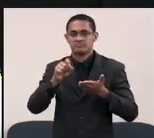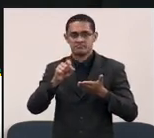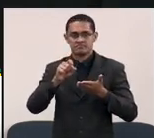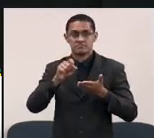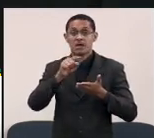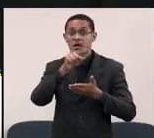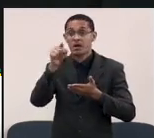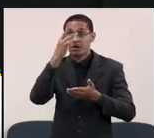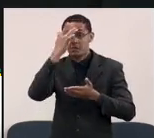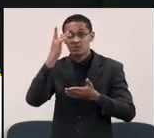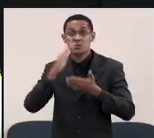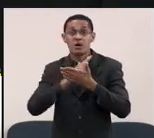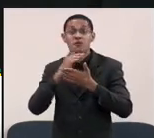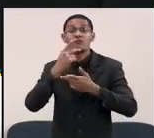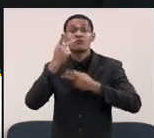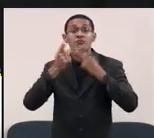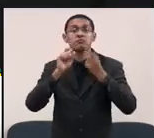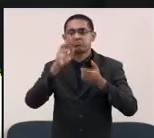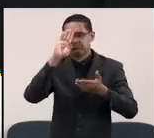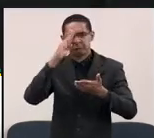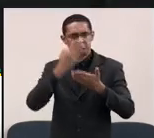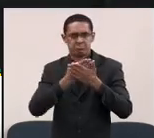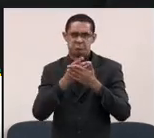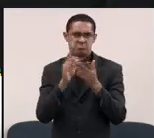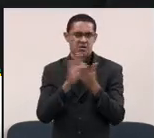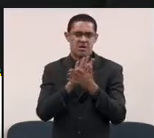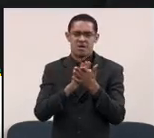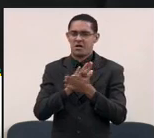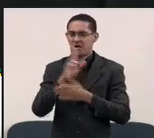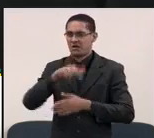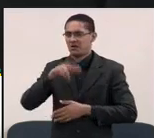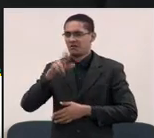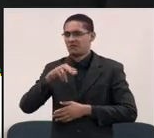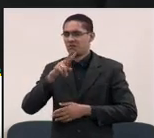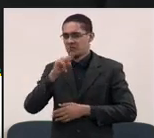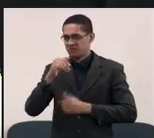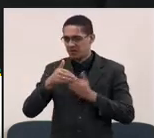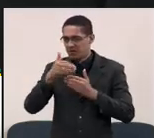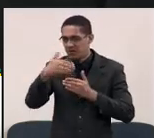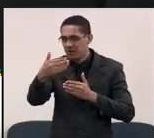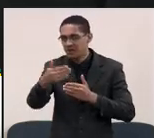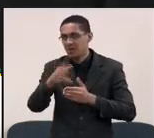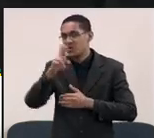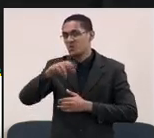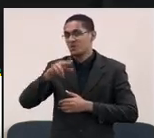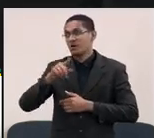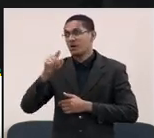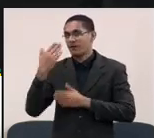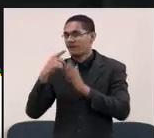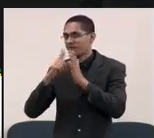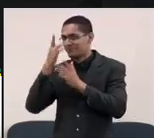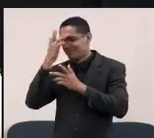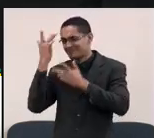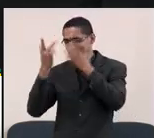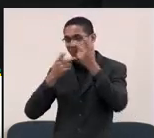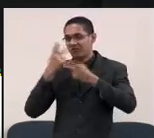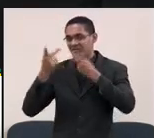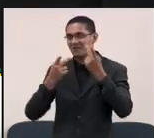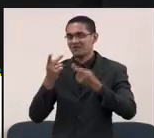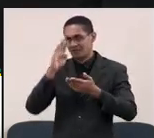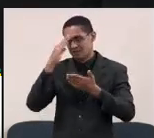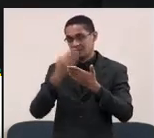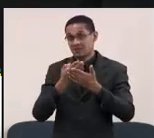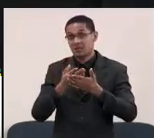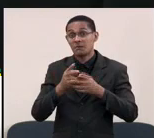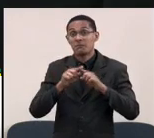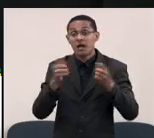pessoas dizem que não acreditavam que ia acontecer. E hoje